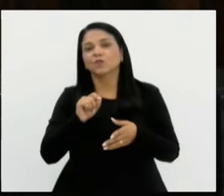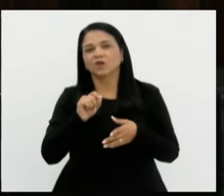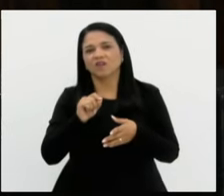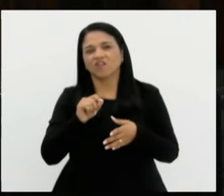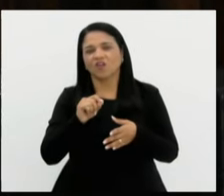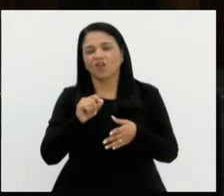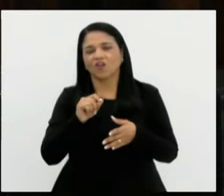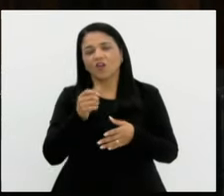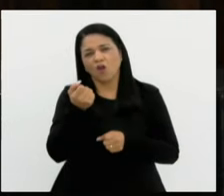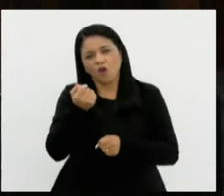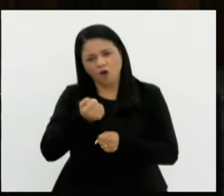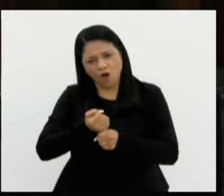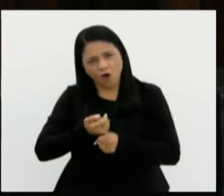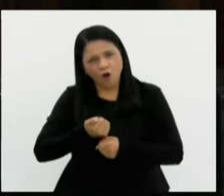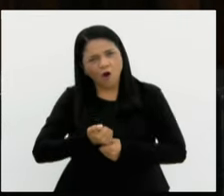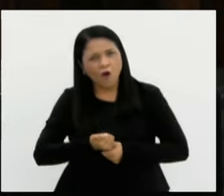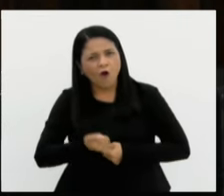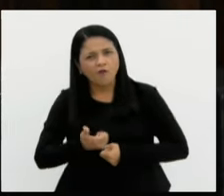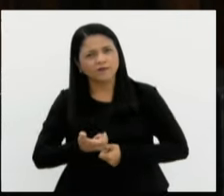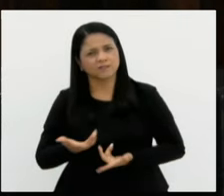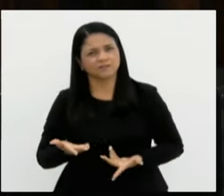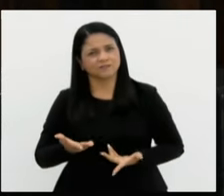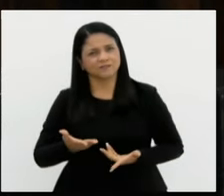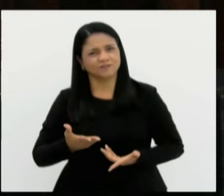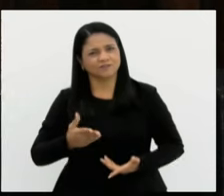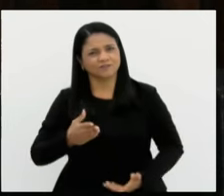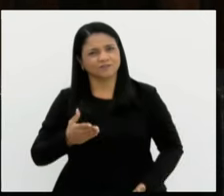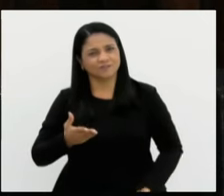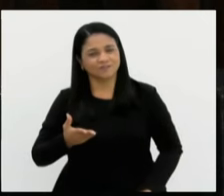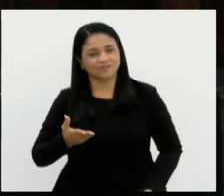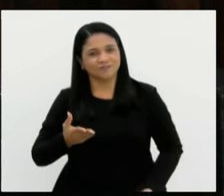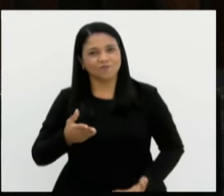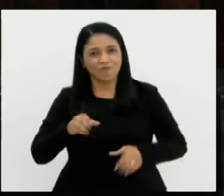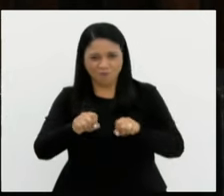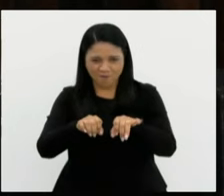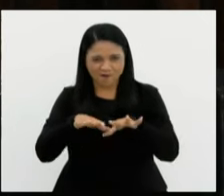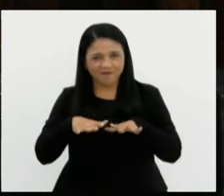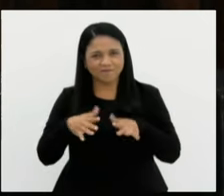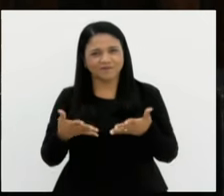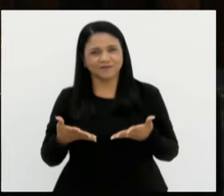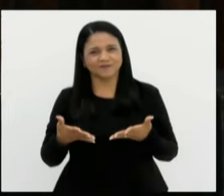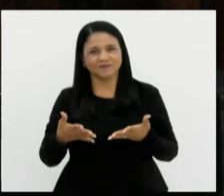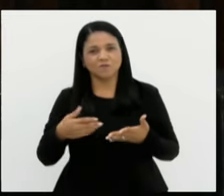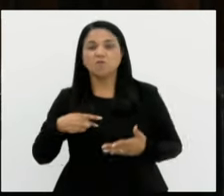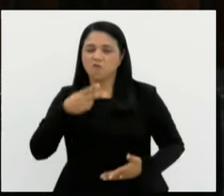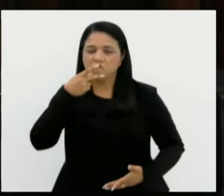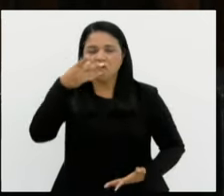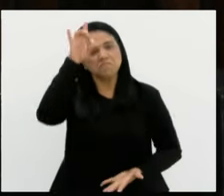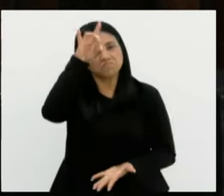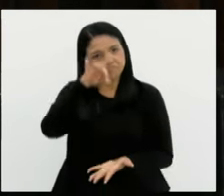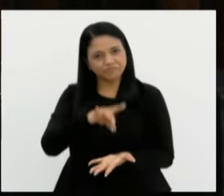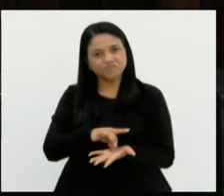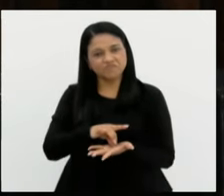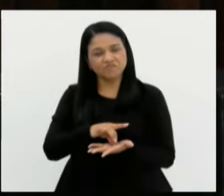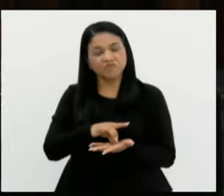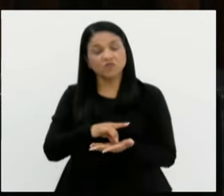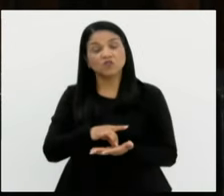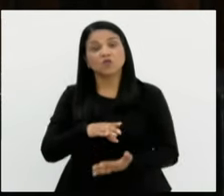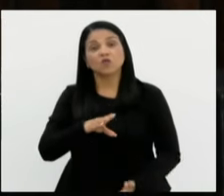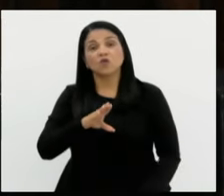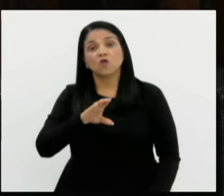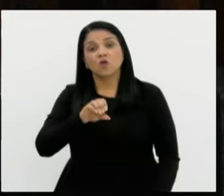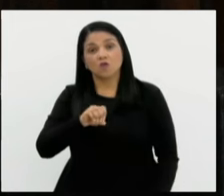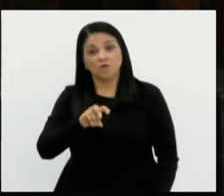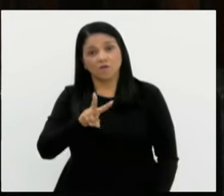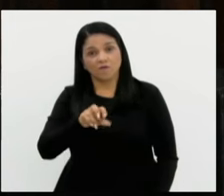covardia com o parlamento. E tenho aqui toda a altivez de falar isso. Digo covardia com os